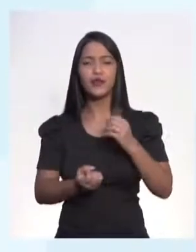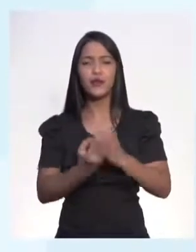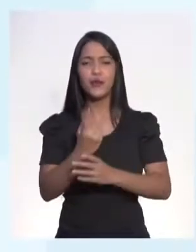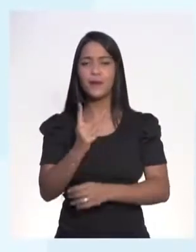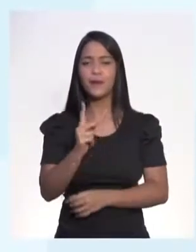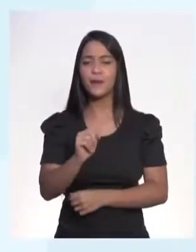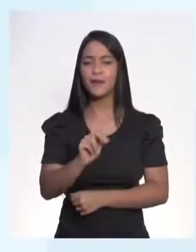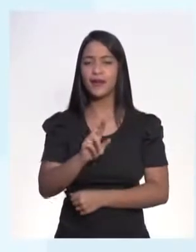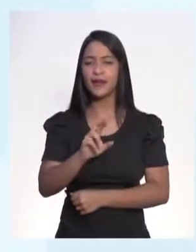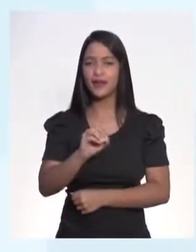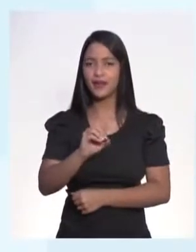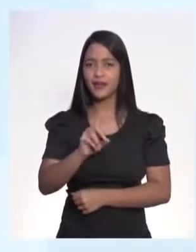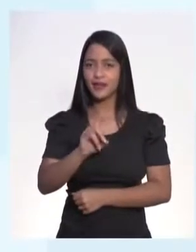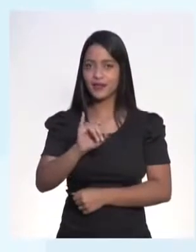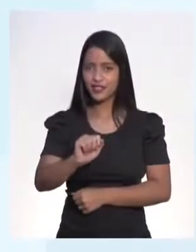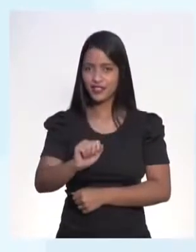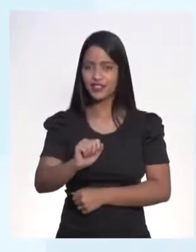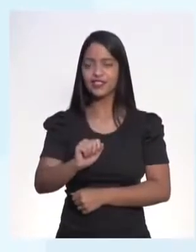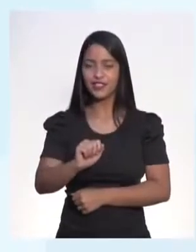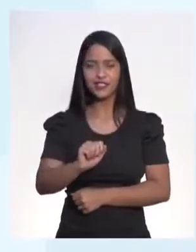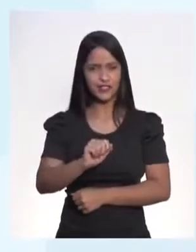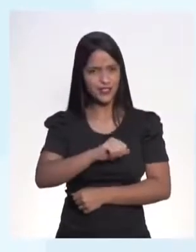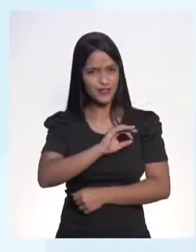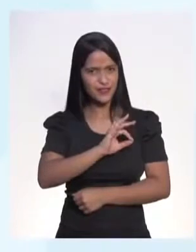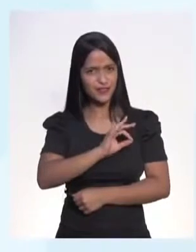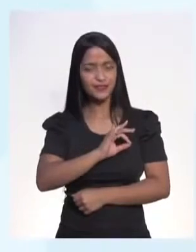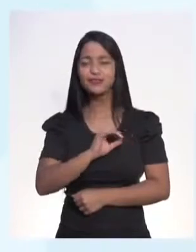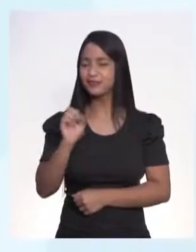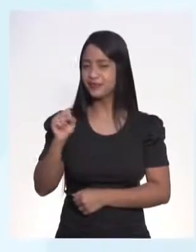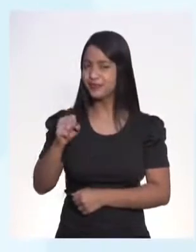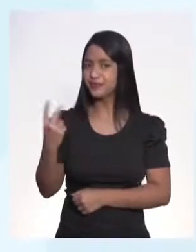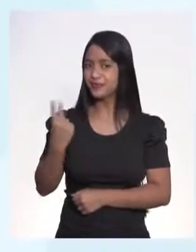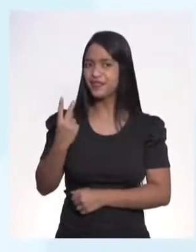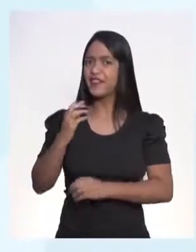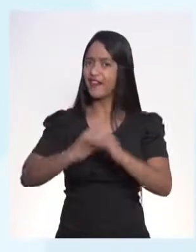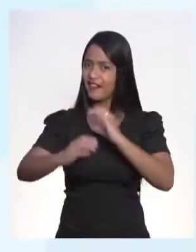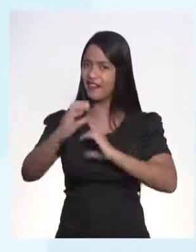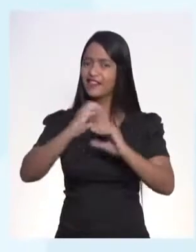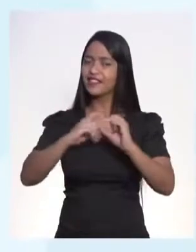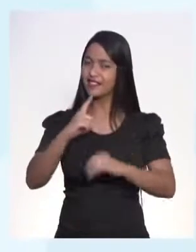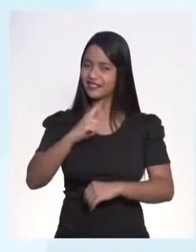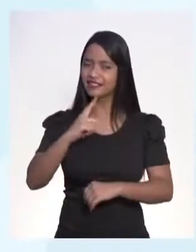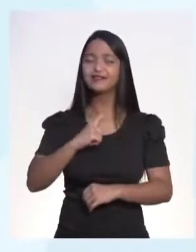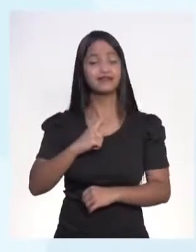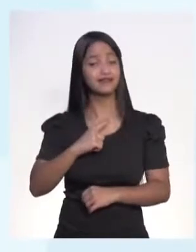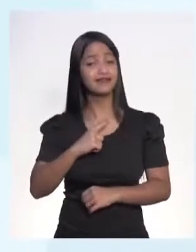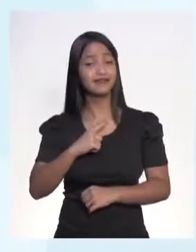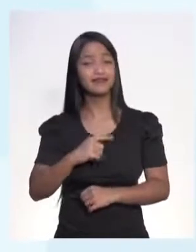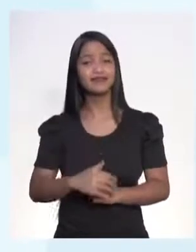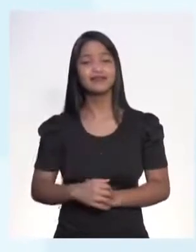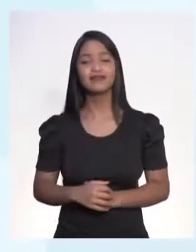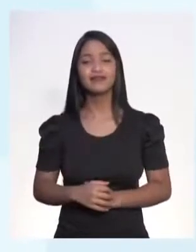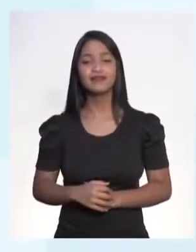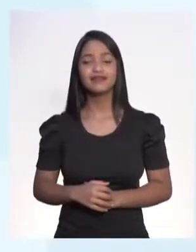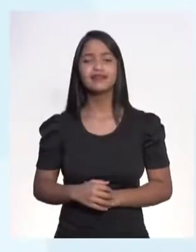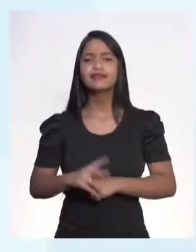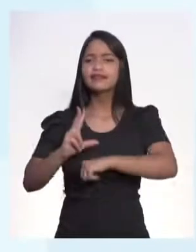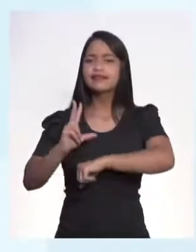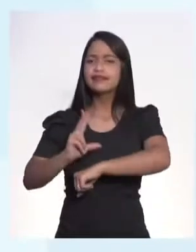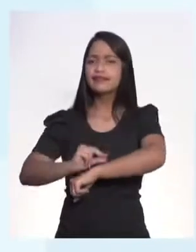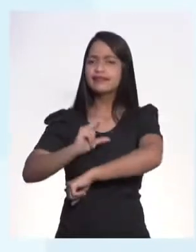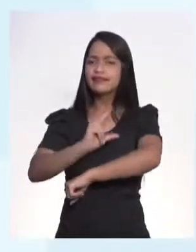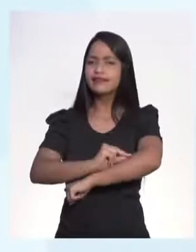aula tá ok poema tal que às vezes a gente canta a gente né a gente eu em casa e garras